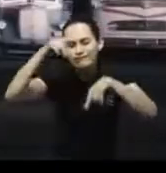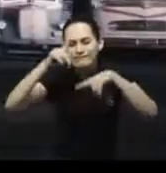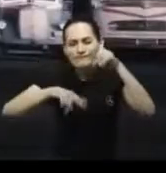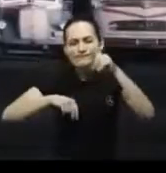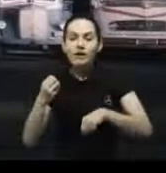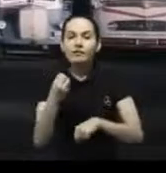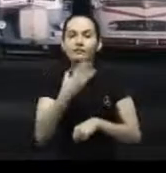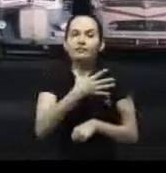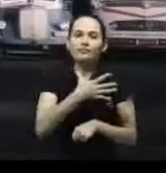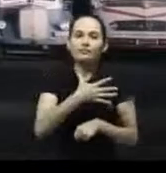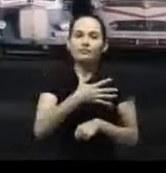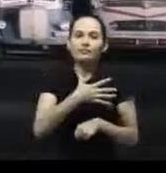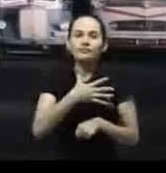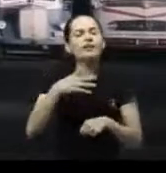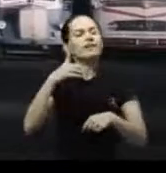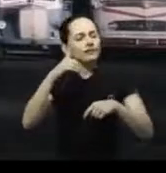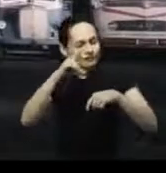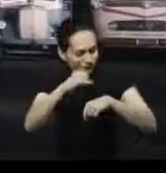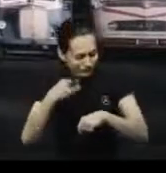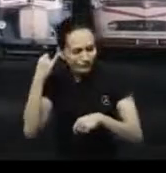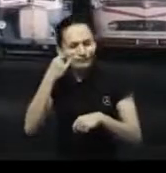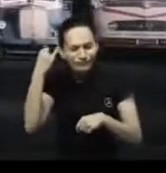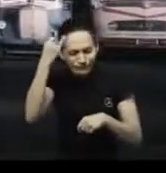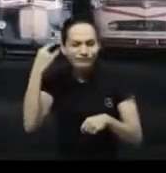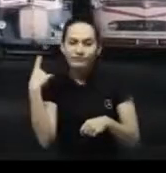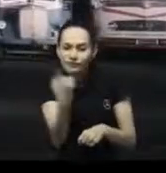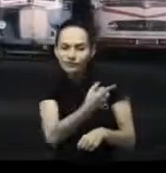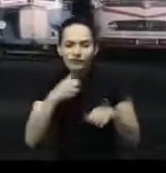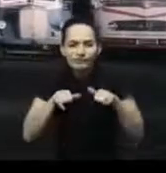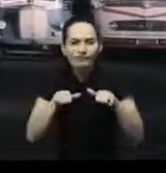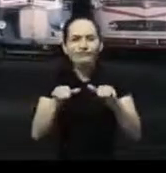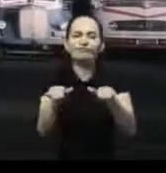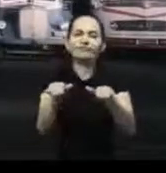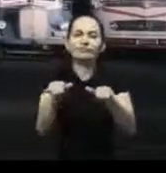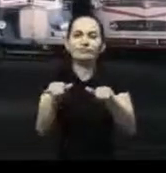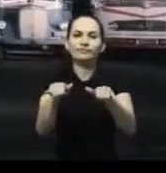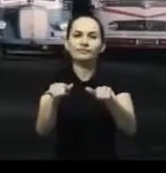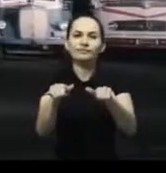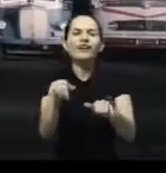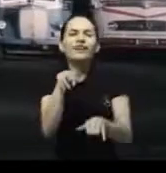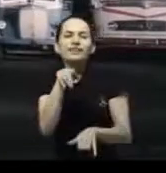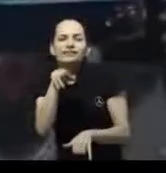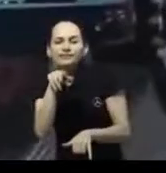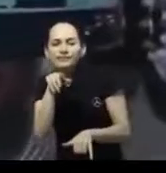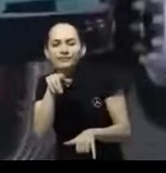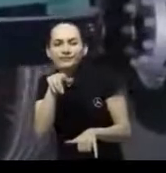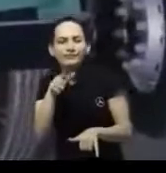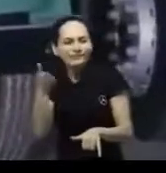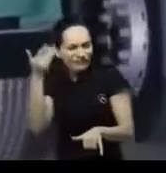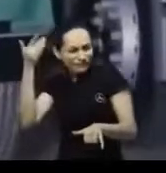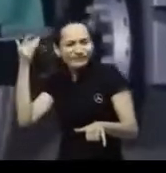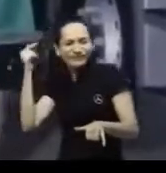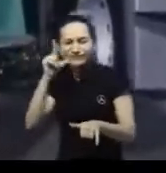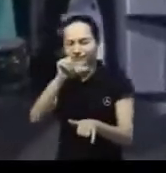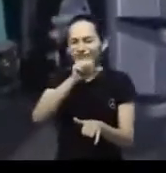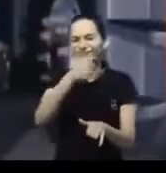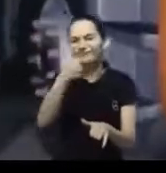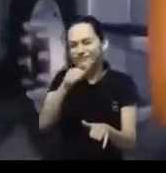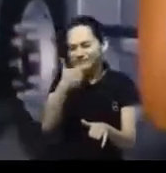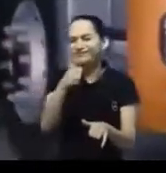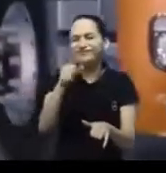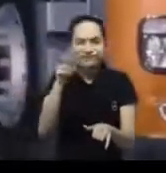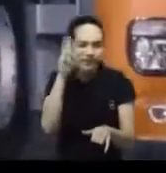tão atual e tão protagonista em nosso mercado quanto o lendário l11